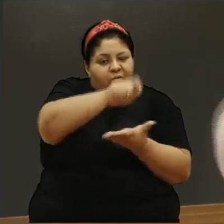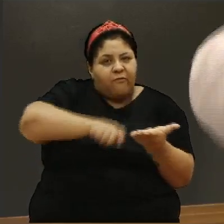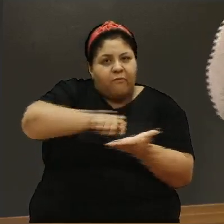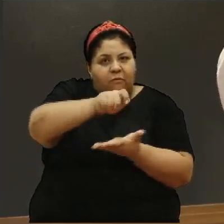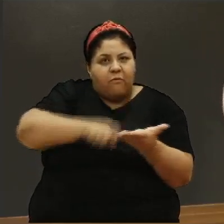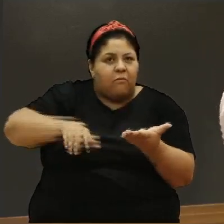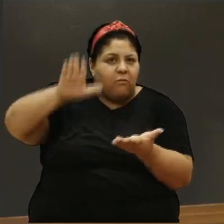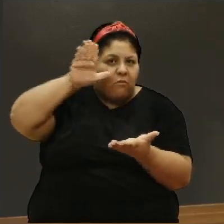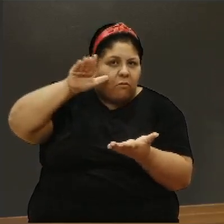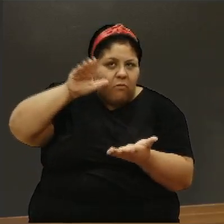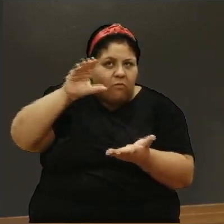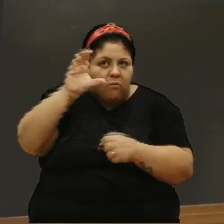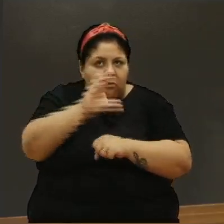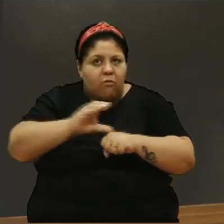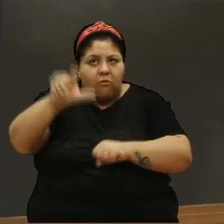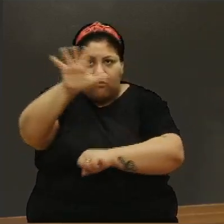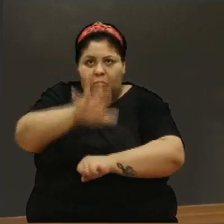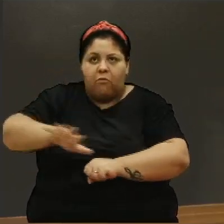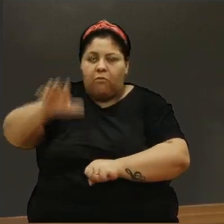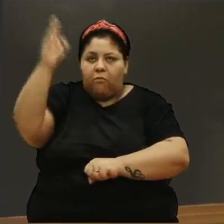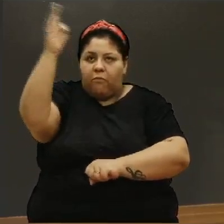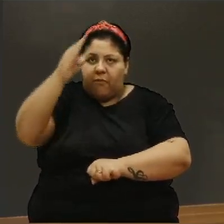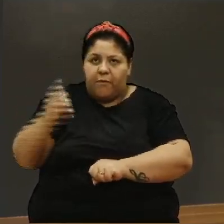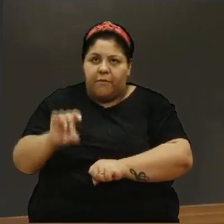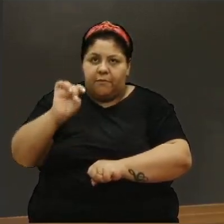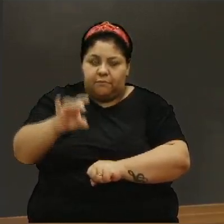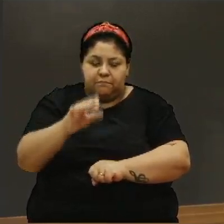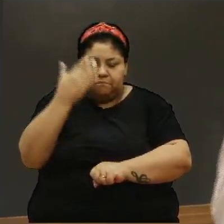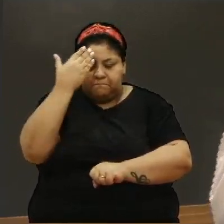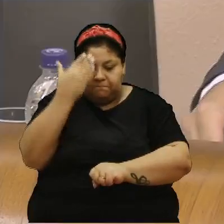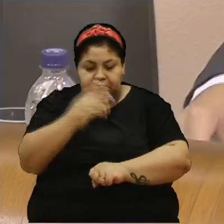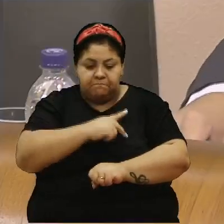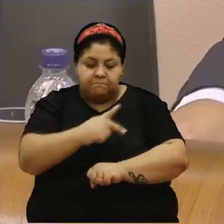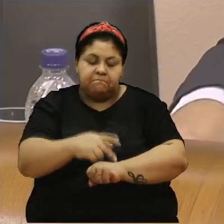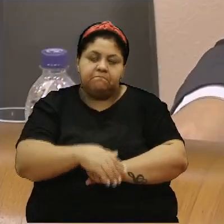revista pelo Congresso Nacional do Brasil. Obrigado, presidente. Obrigado.